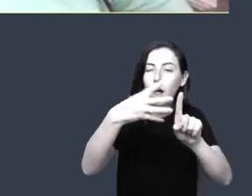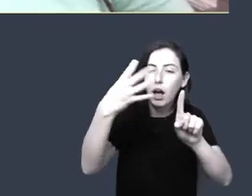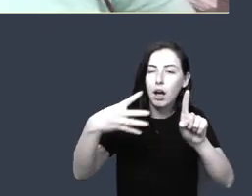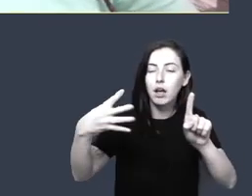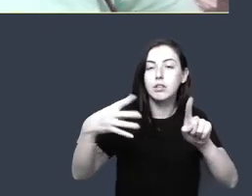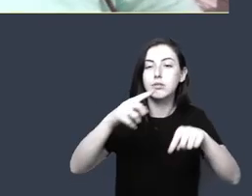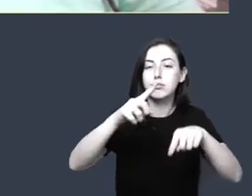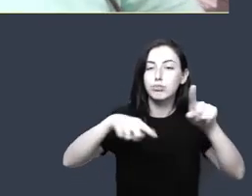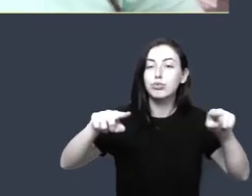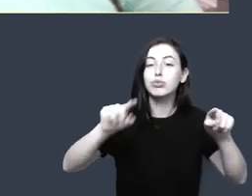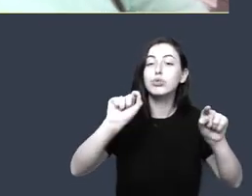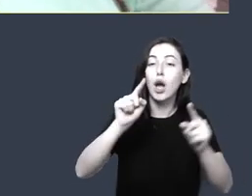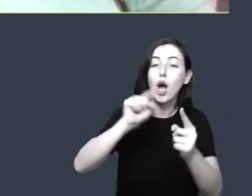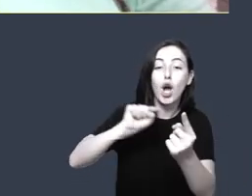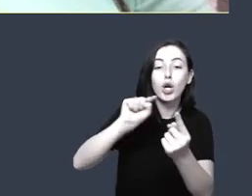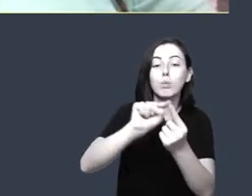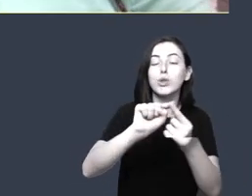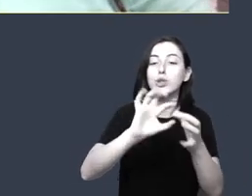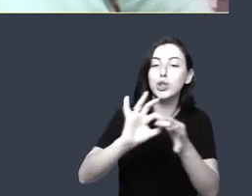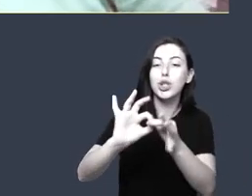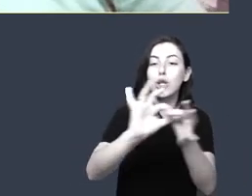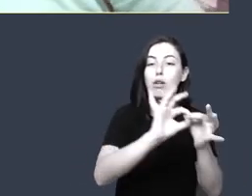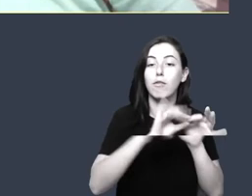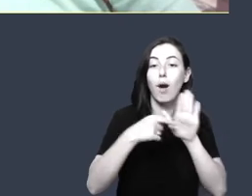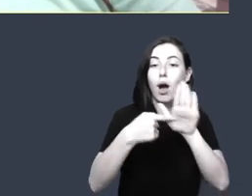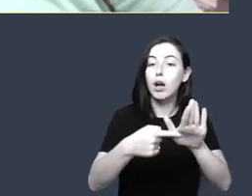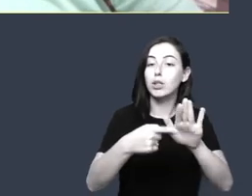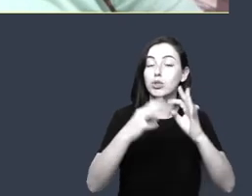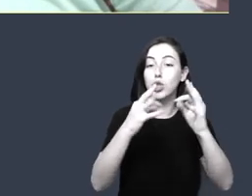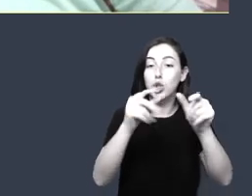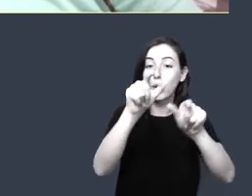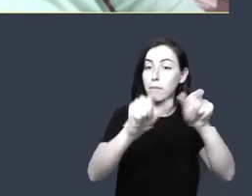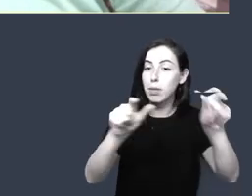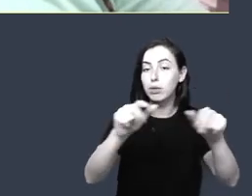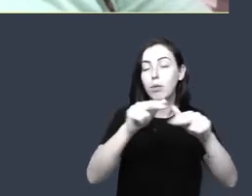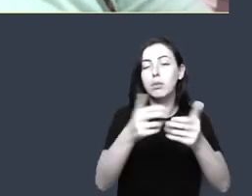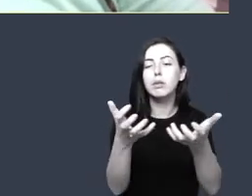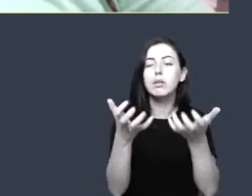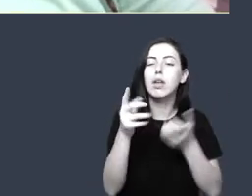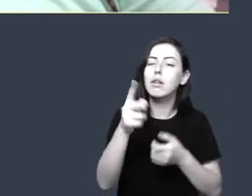das contas, vai beneficiar todo mundo. Né? Eu queria muito que você falasse um pouco